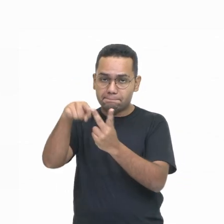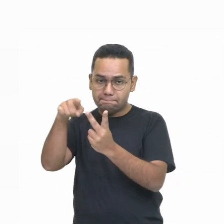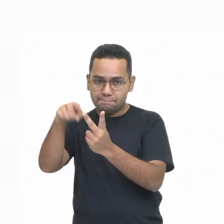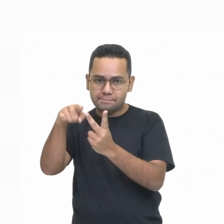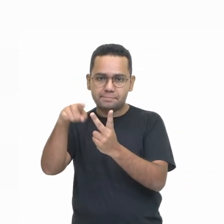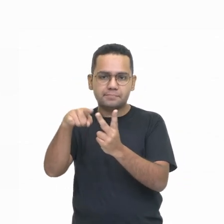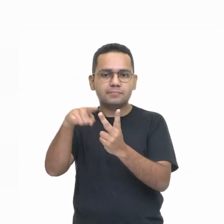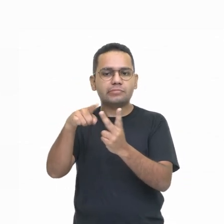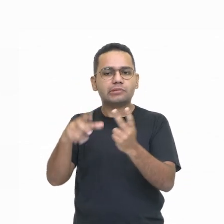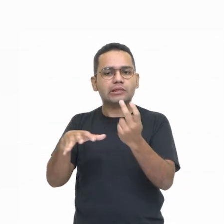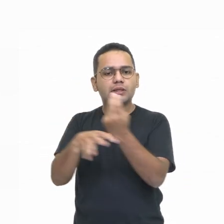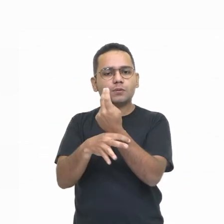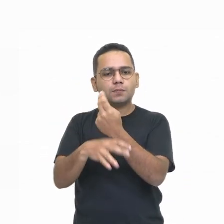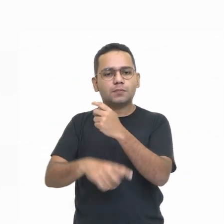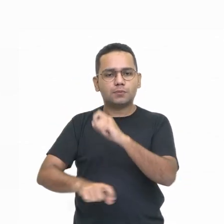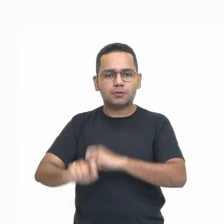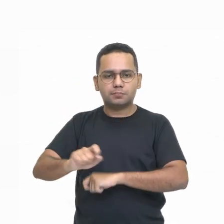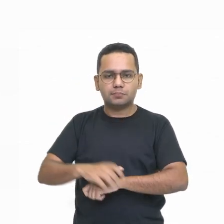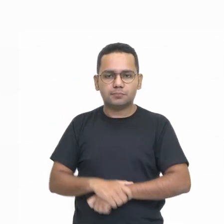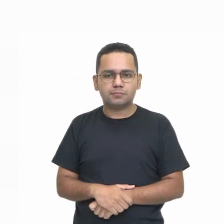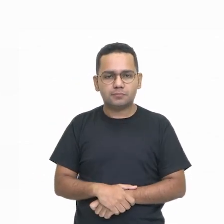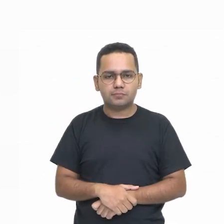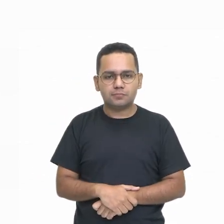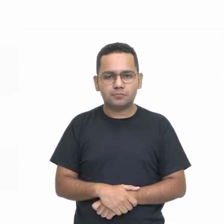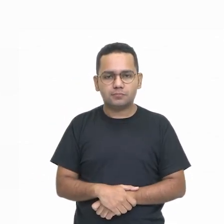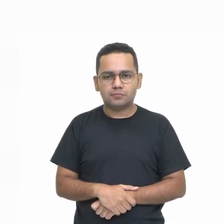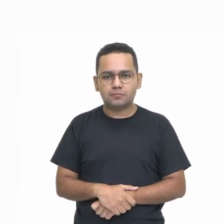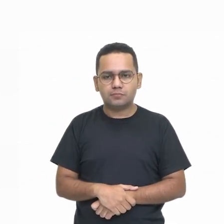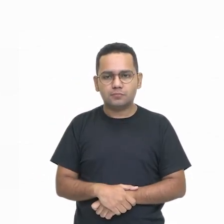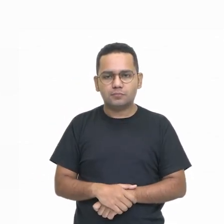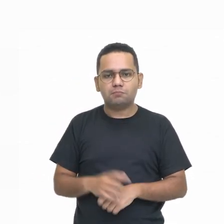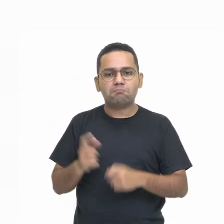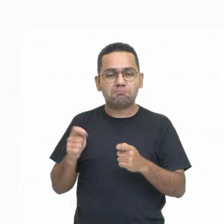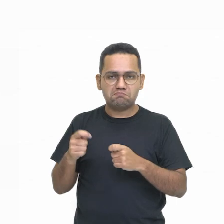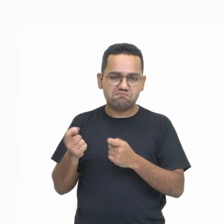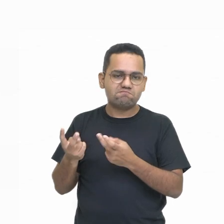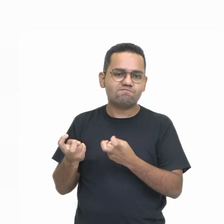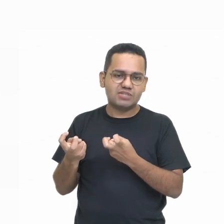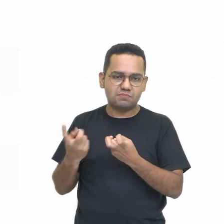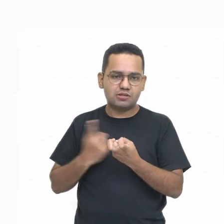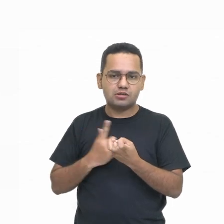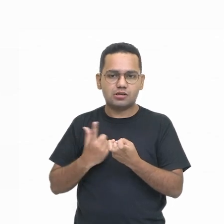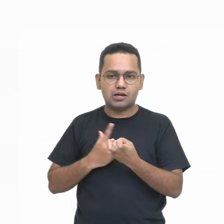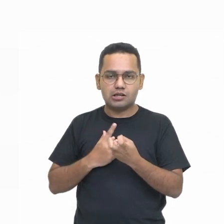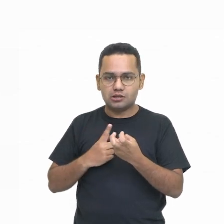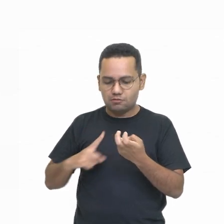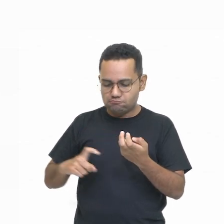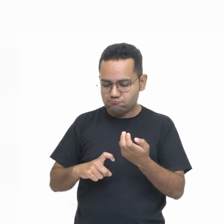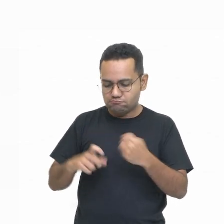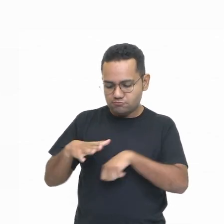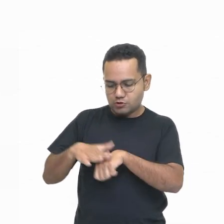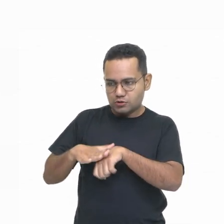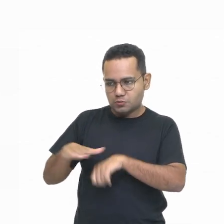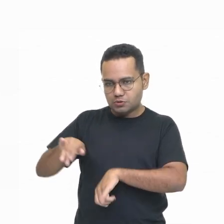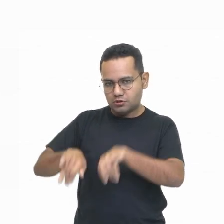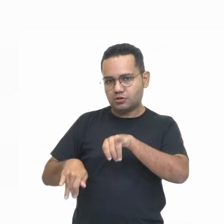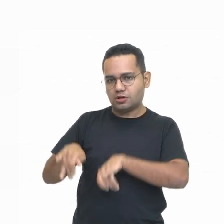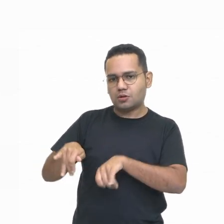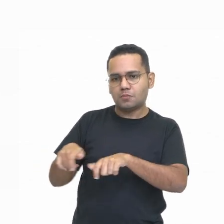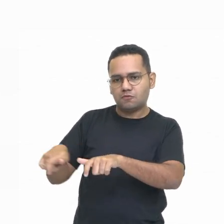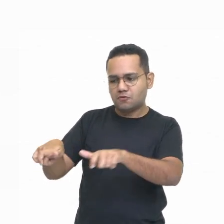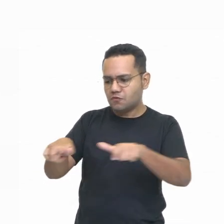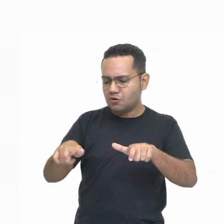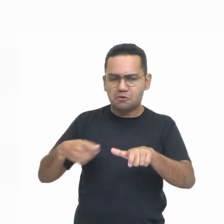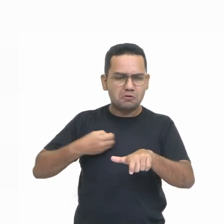é sustentada no fato de que atualmente é possível observar bactérias quimiosintetizantes vivendo em